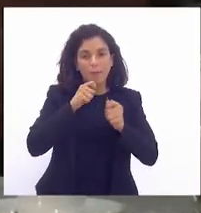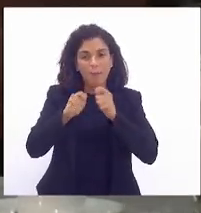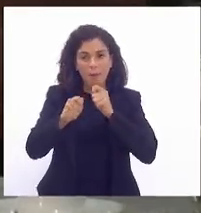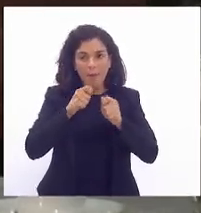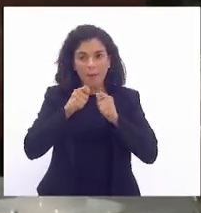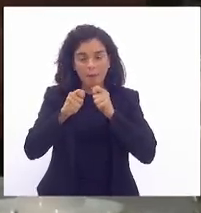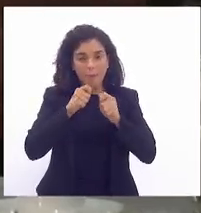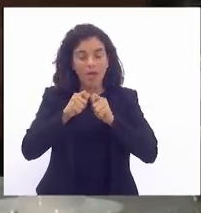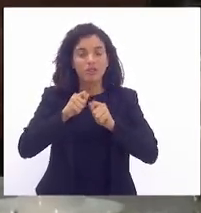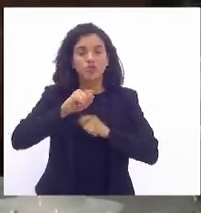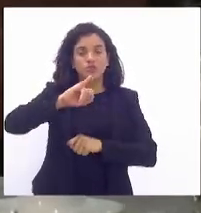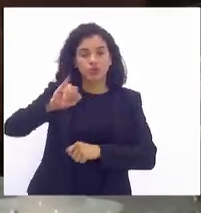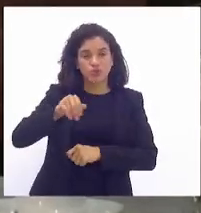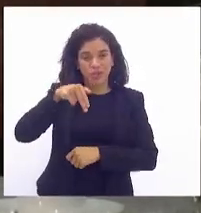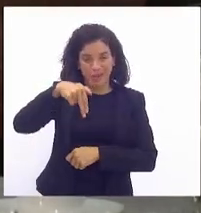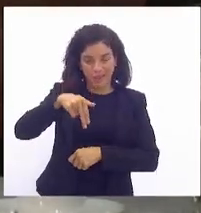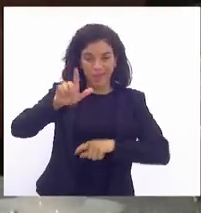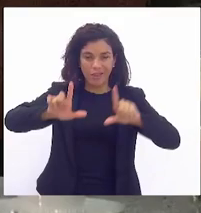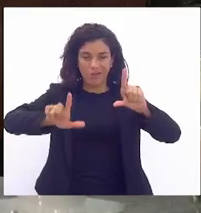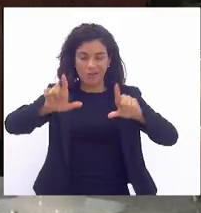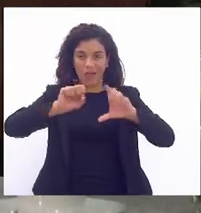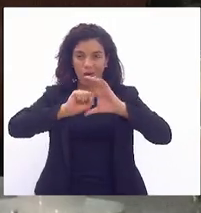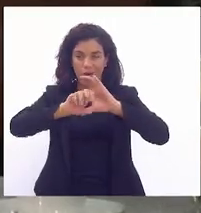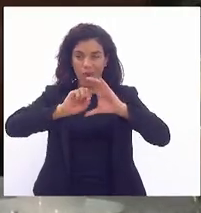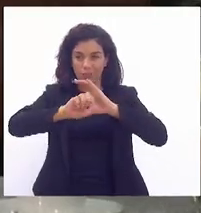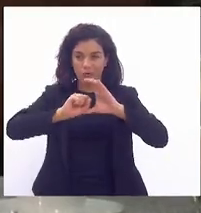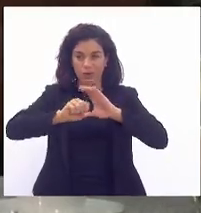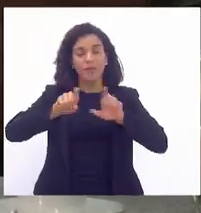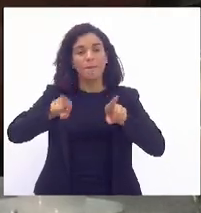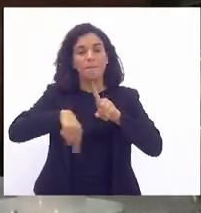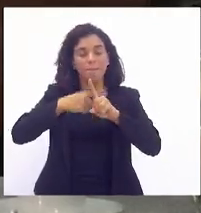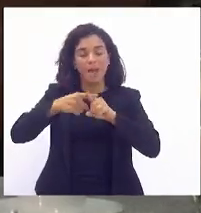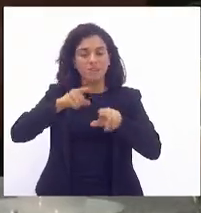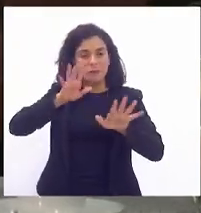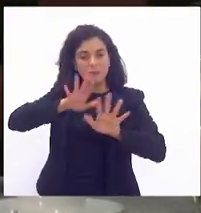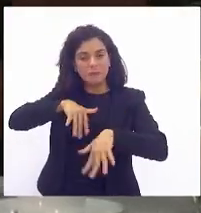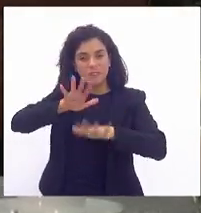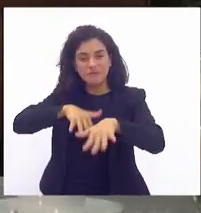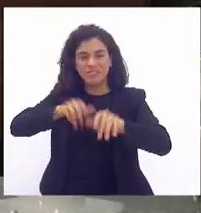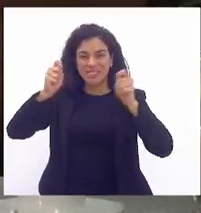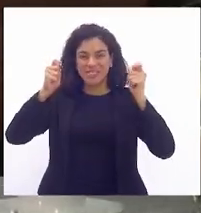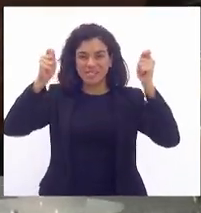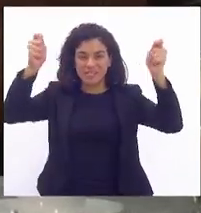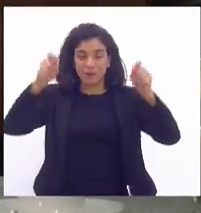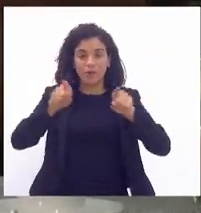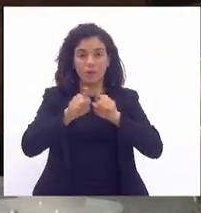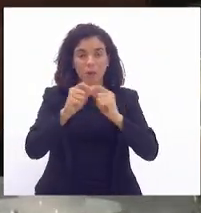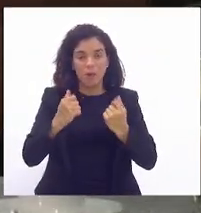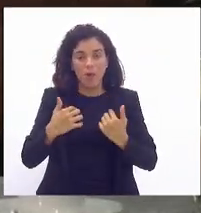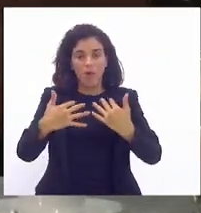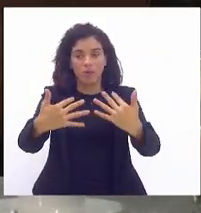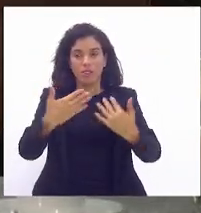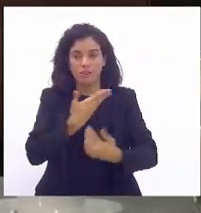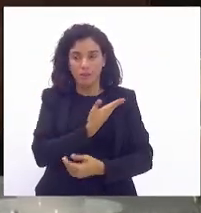transmitida no Jornal Nacional. Isso foi seguido de uma manifestação popular e depois uma audiência pública, na qual eu fiz presença